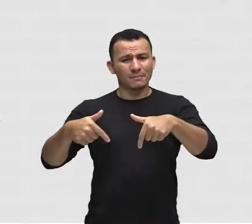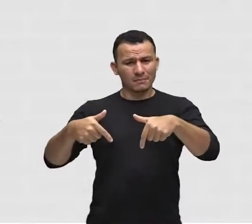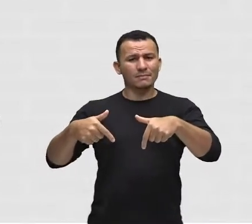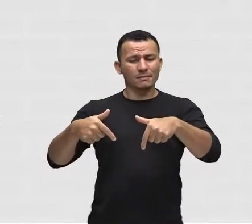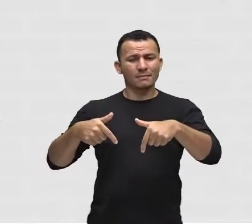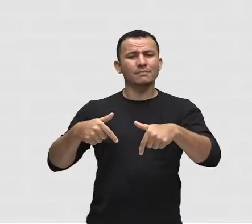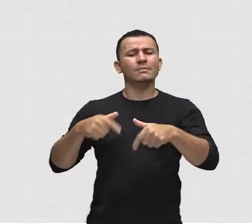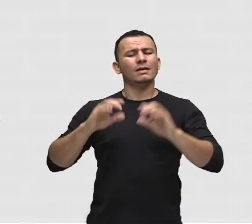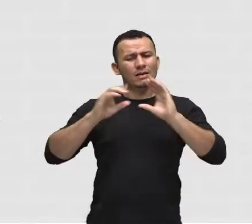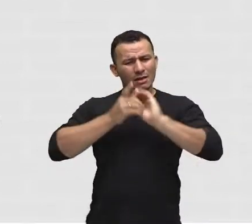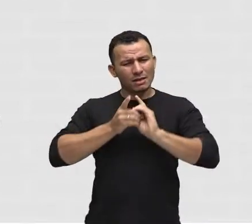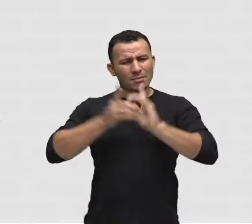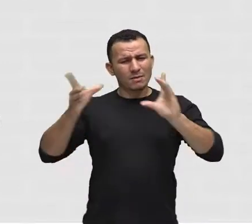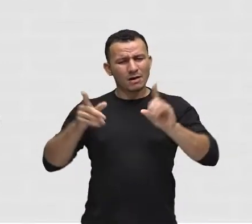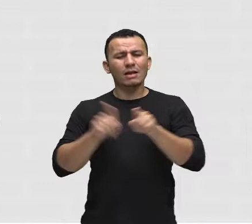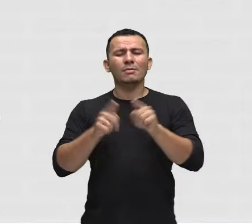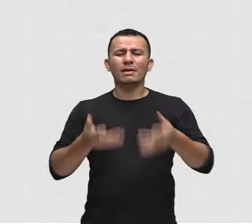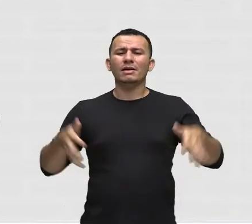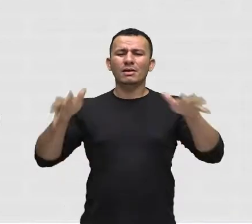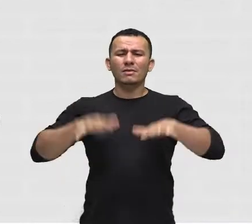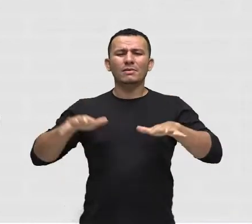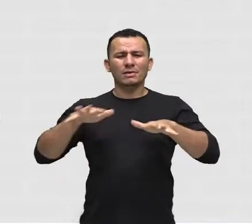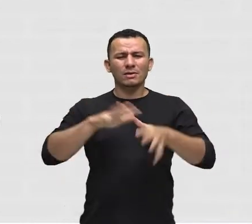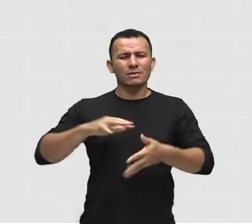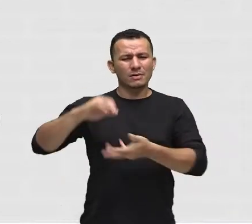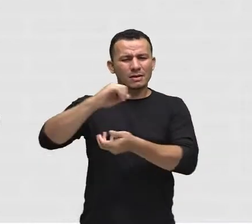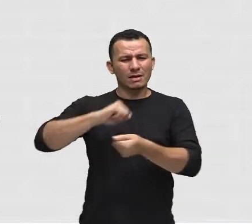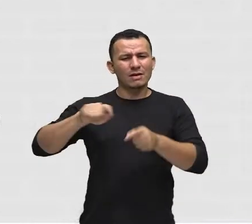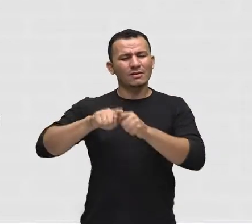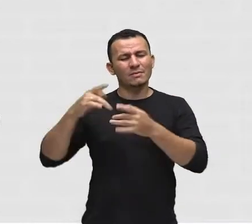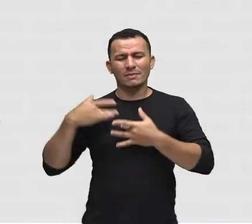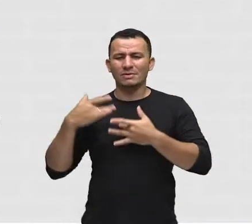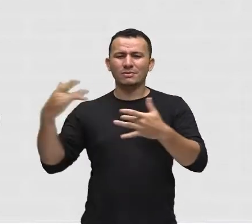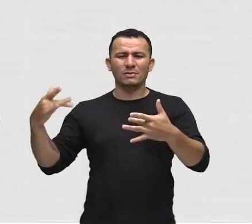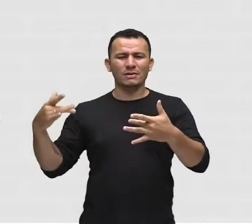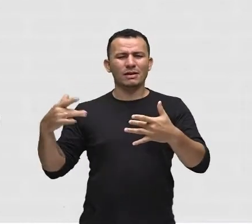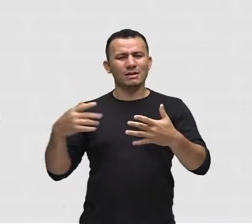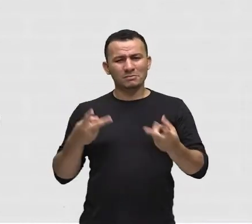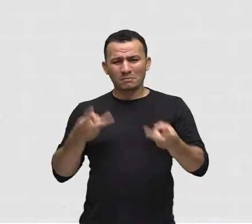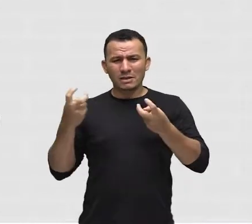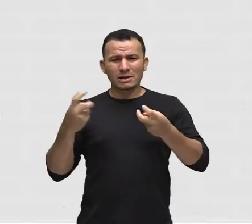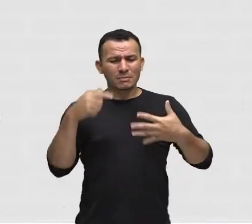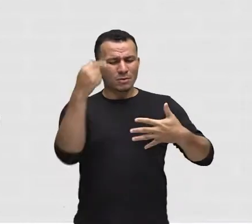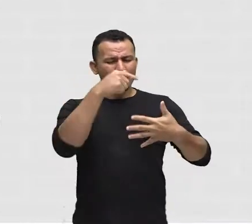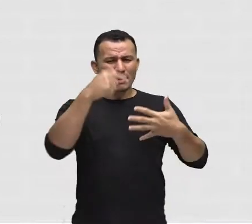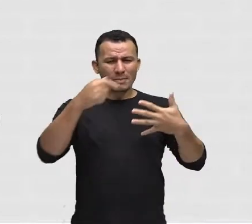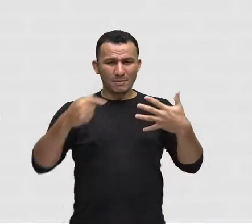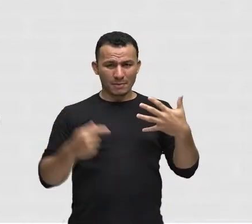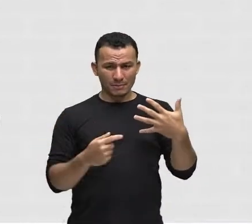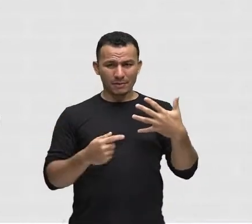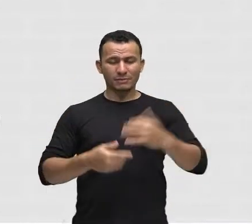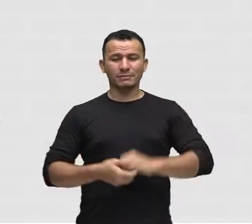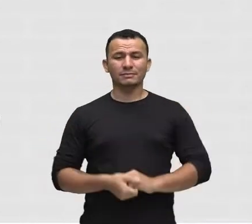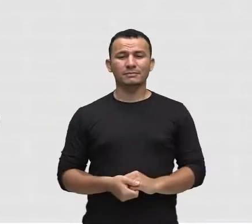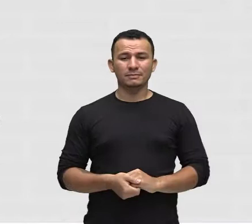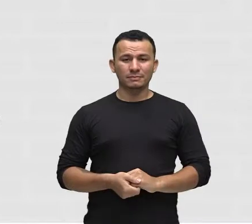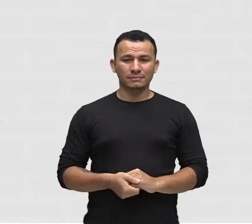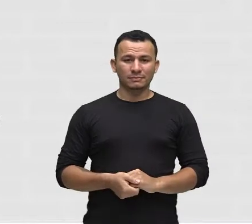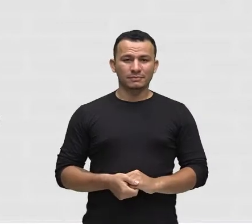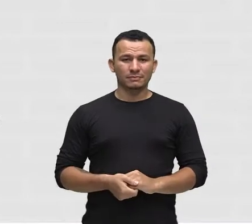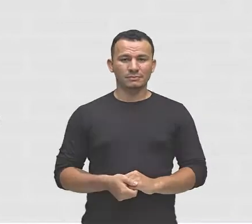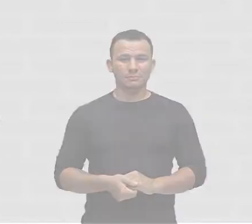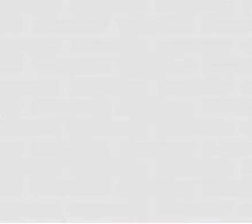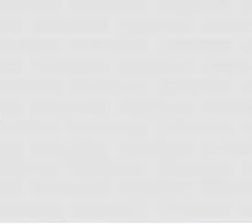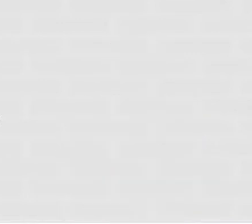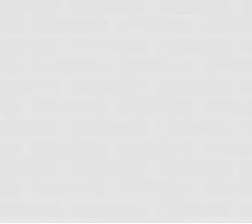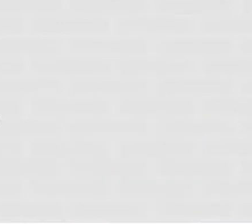éticos, democráticos, inclusivos, sustentáveis e solidários. Então, assim, a gente vai verificando essa questão do aspecto da responsabilidade